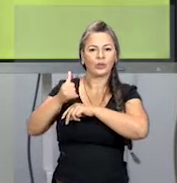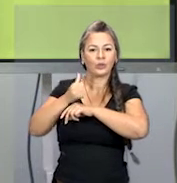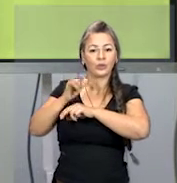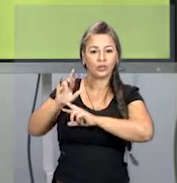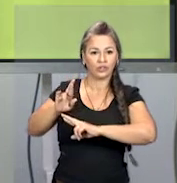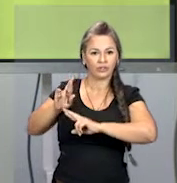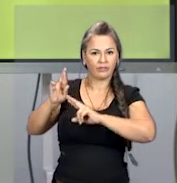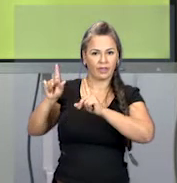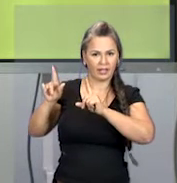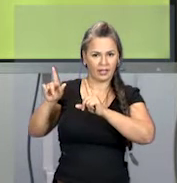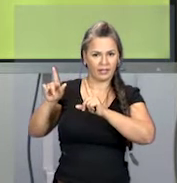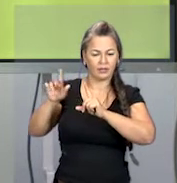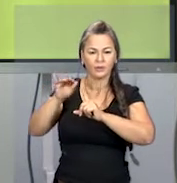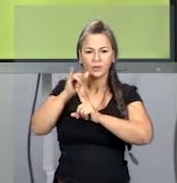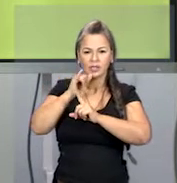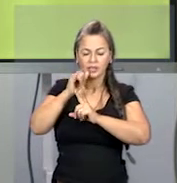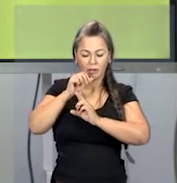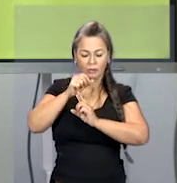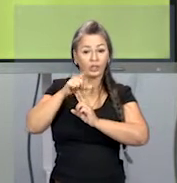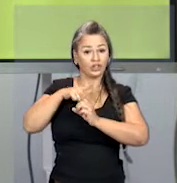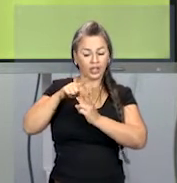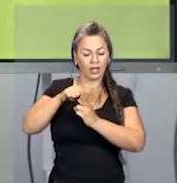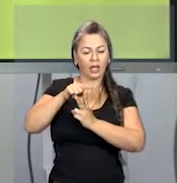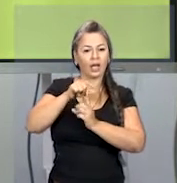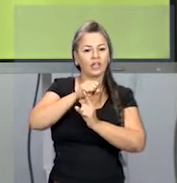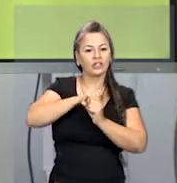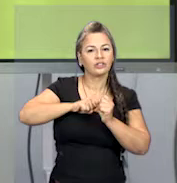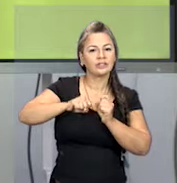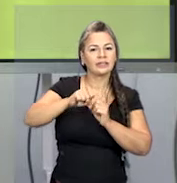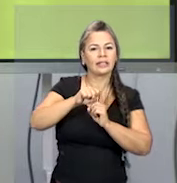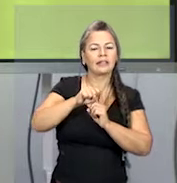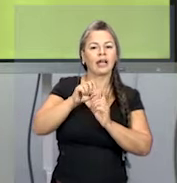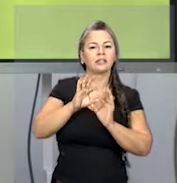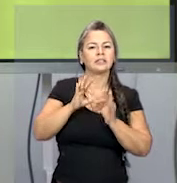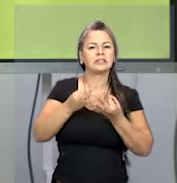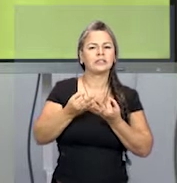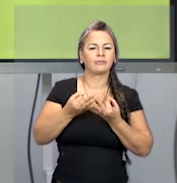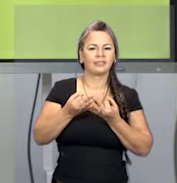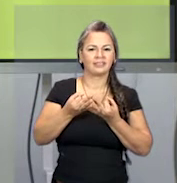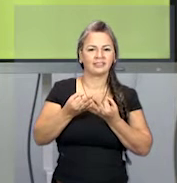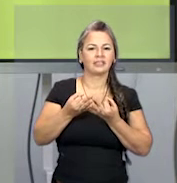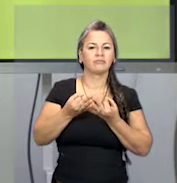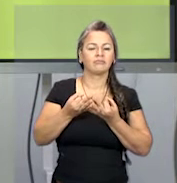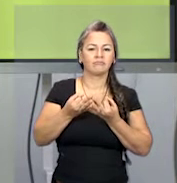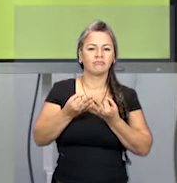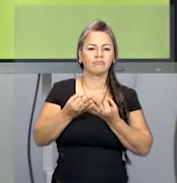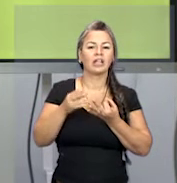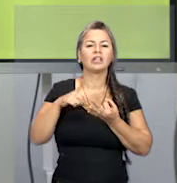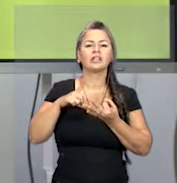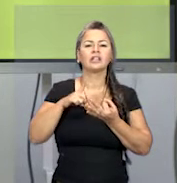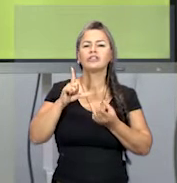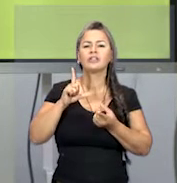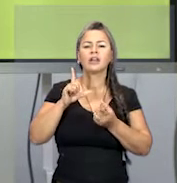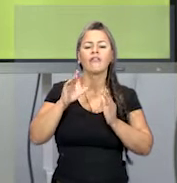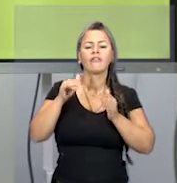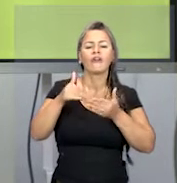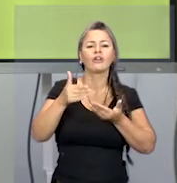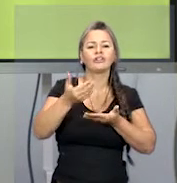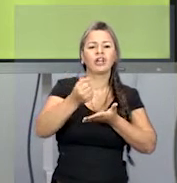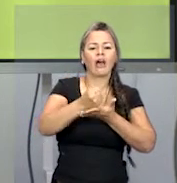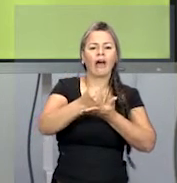que ele fala que são menos complexas, havia uma organização por meio de uma solidariedade que ele chama de